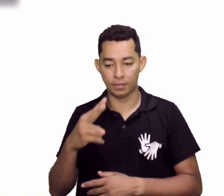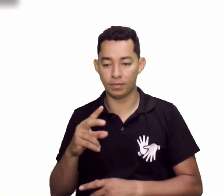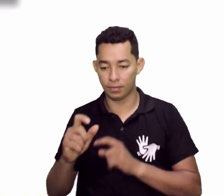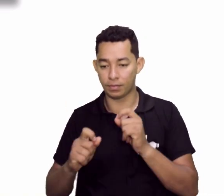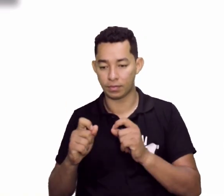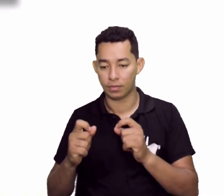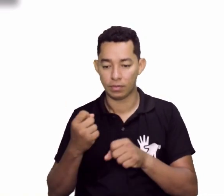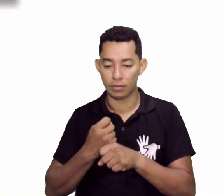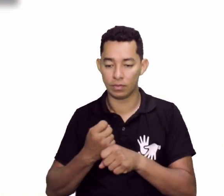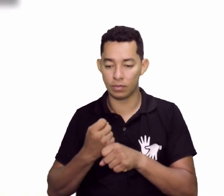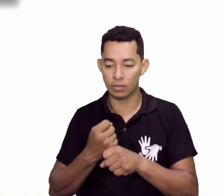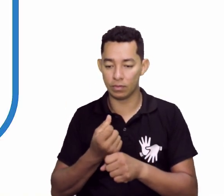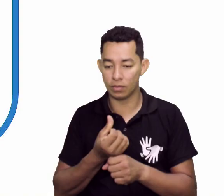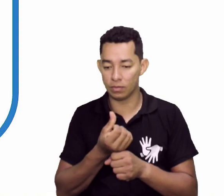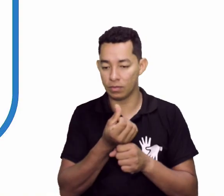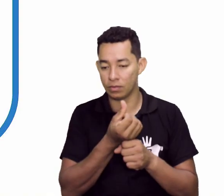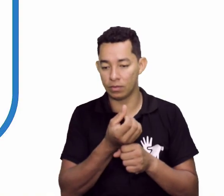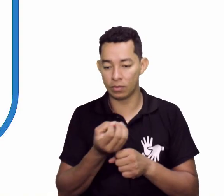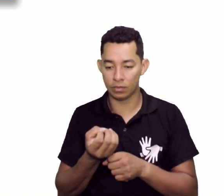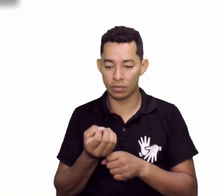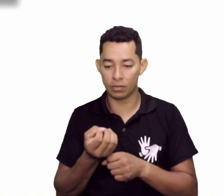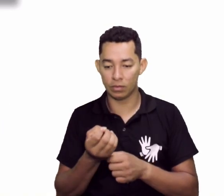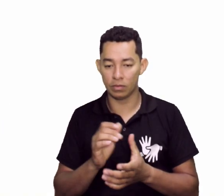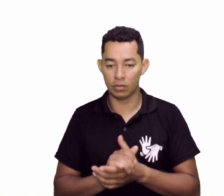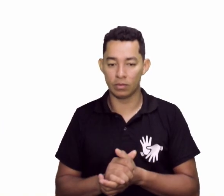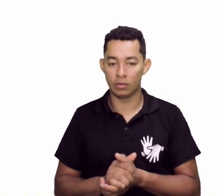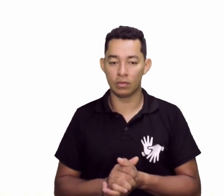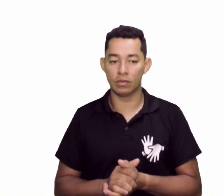60 aqui, o negócio foi muito...